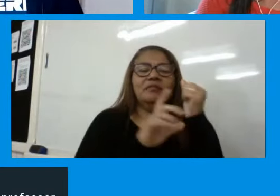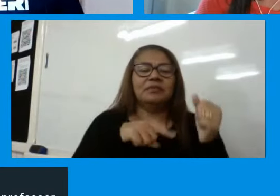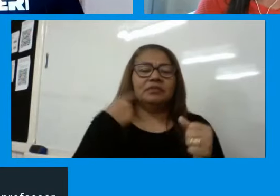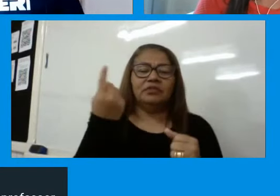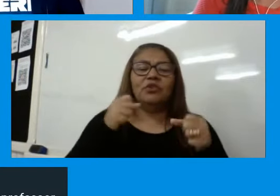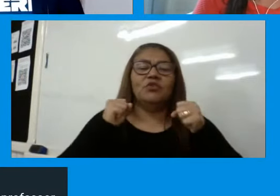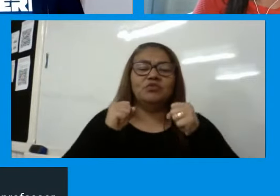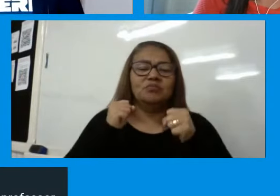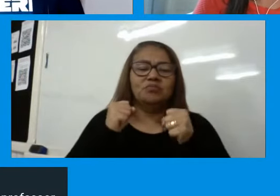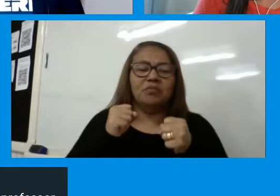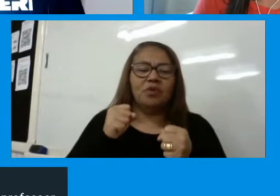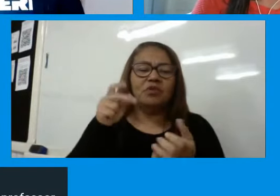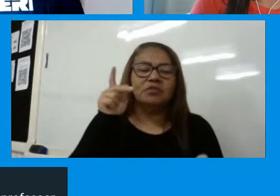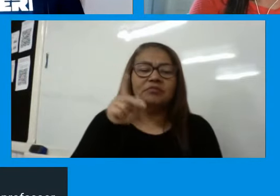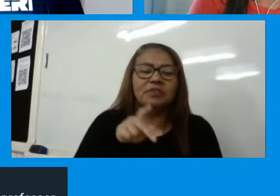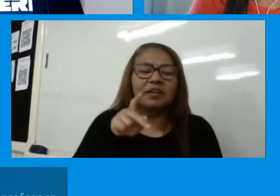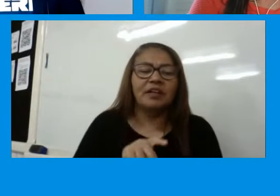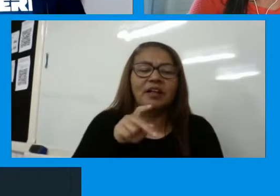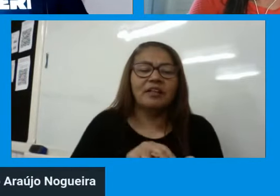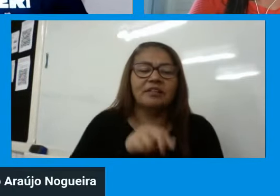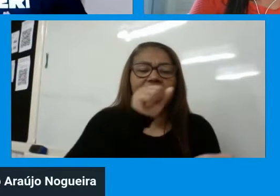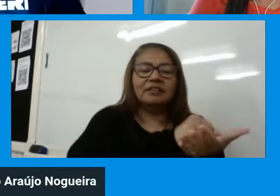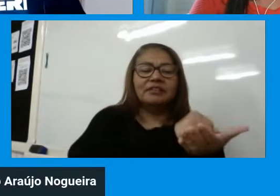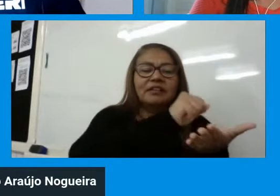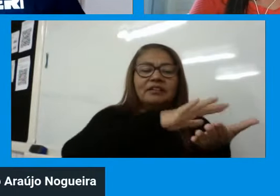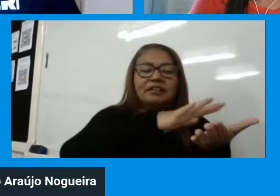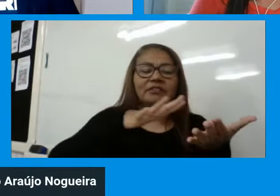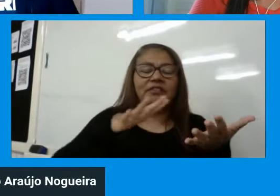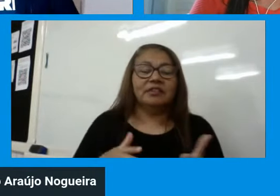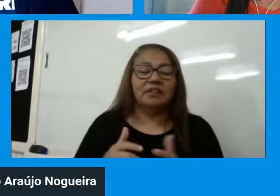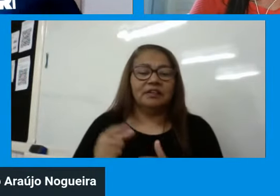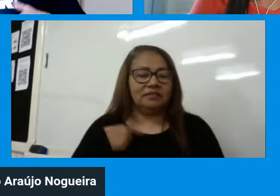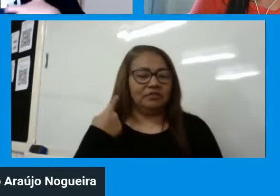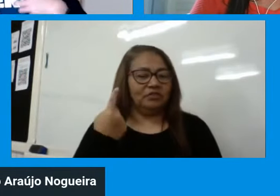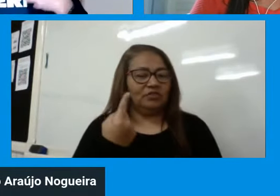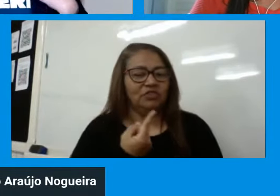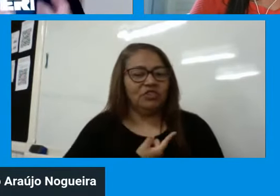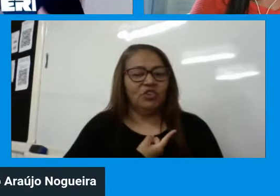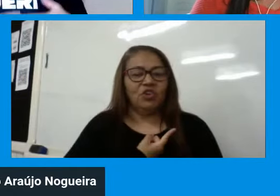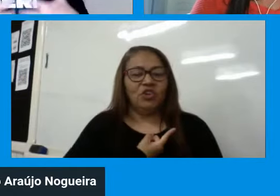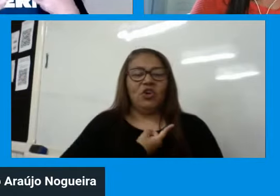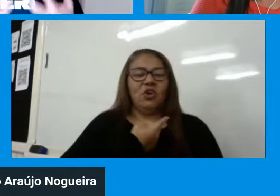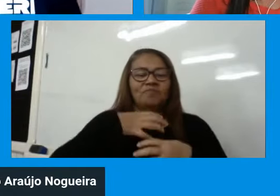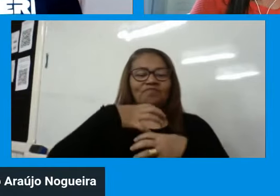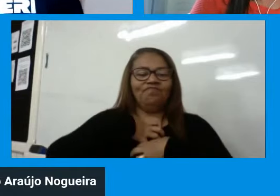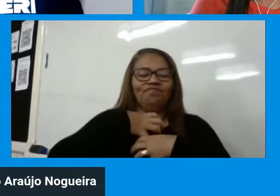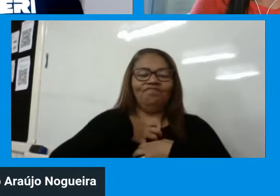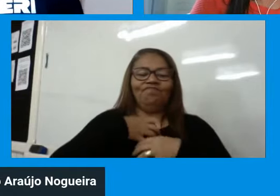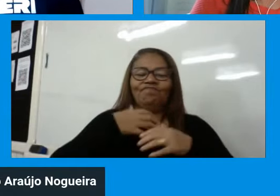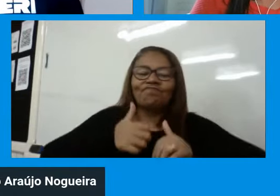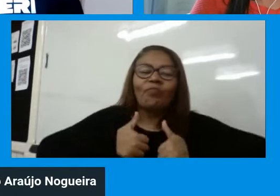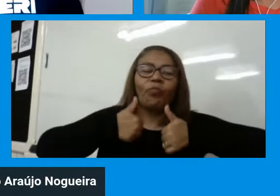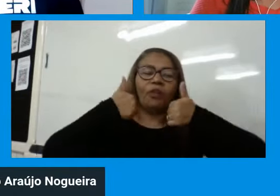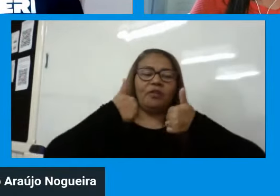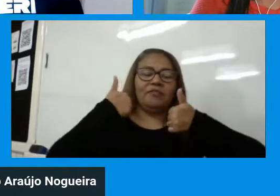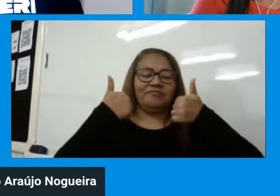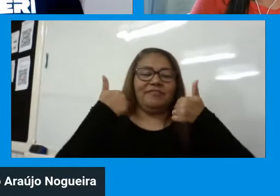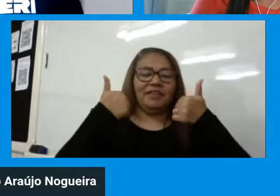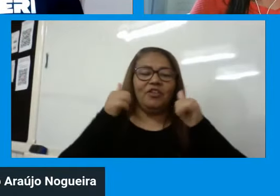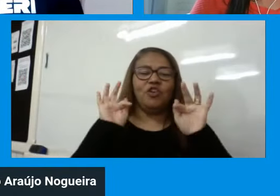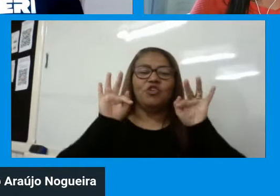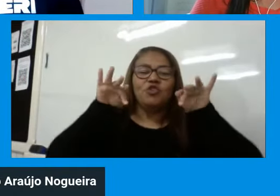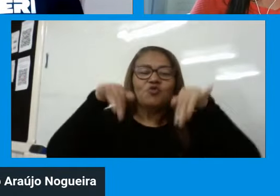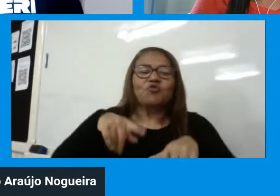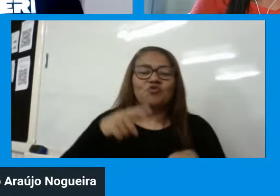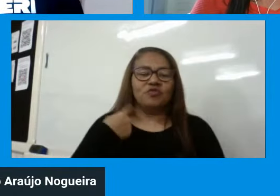É desafiador, mas nós vamos sair muito melhores em termos de formação, de conhecimento, e no final a gente aprende